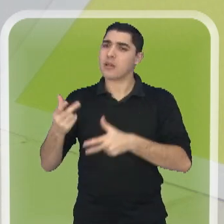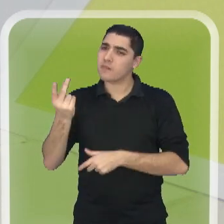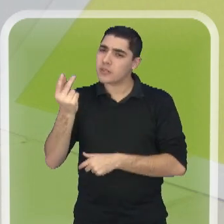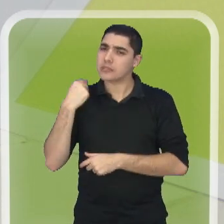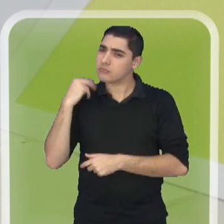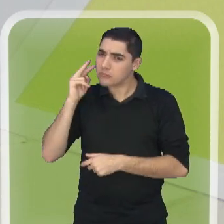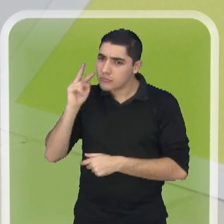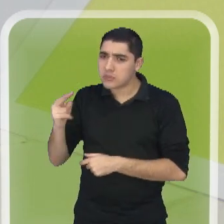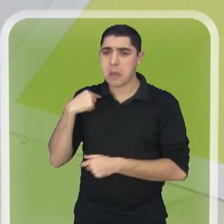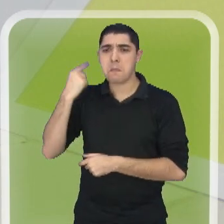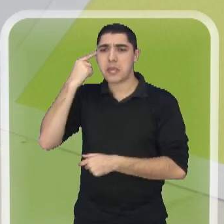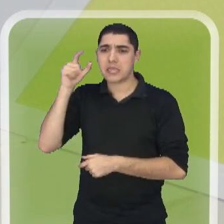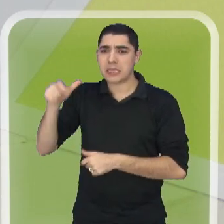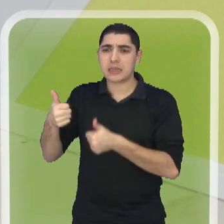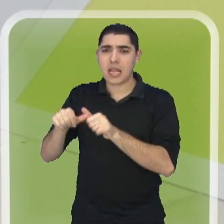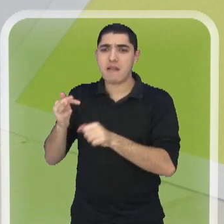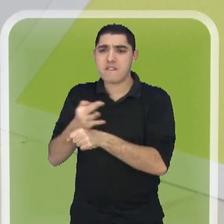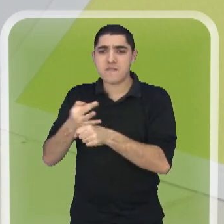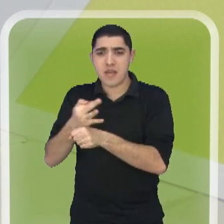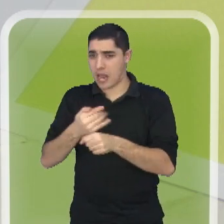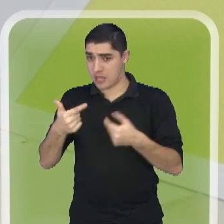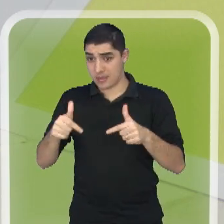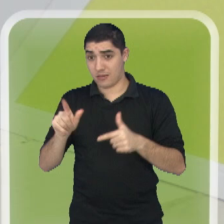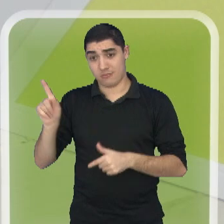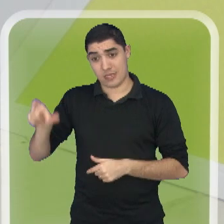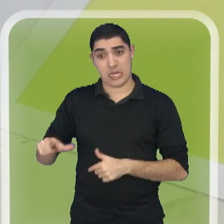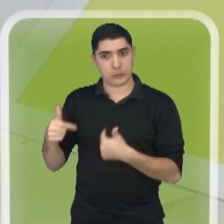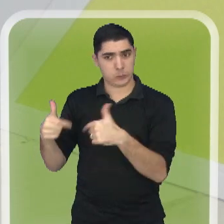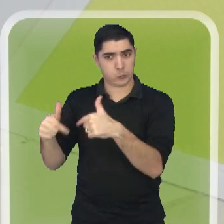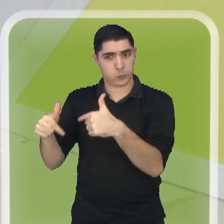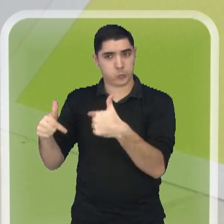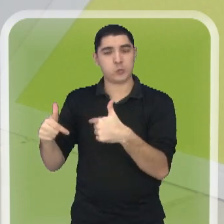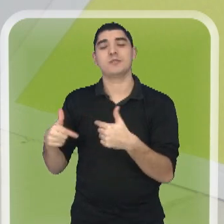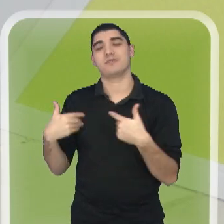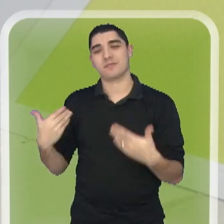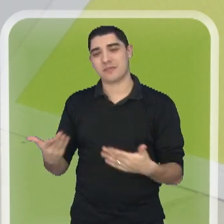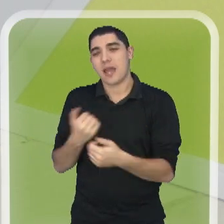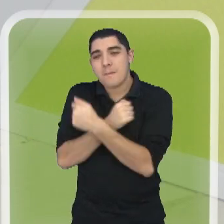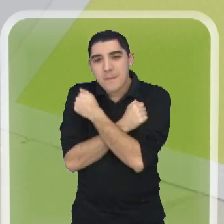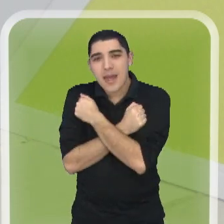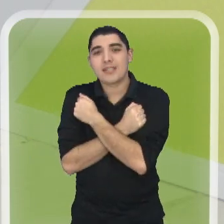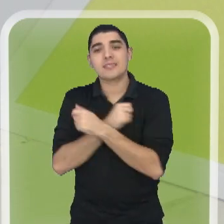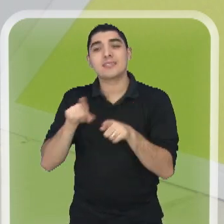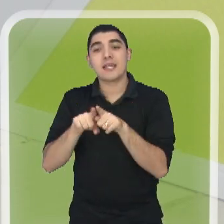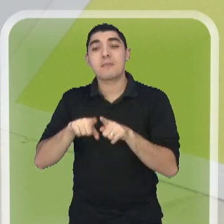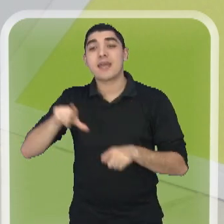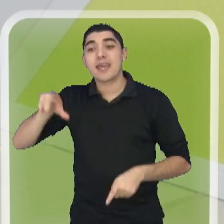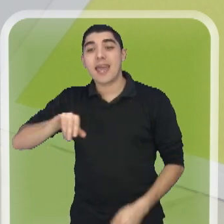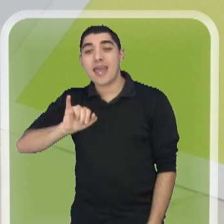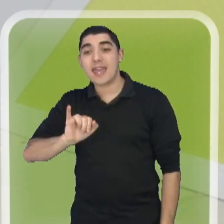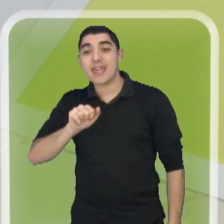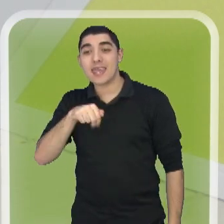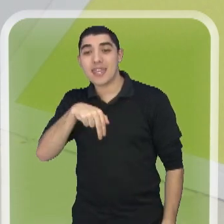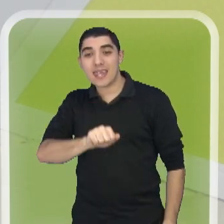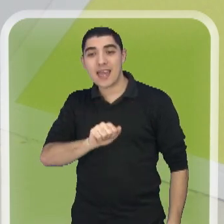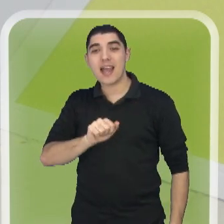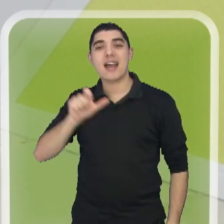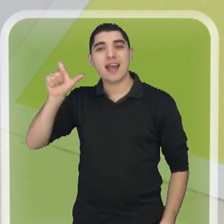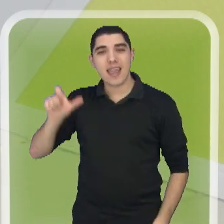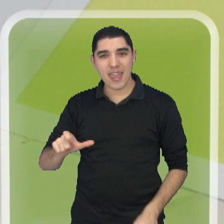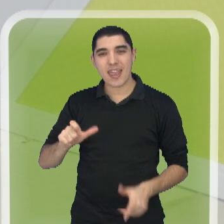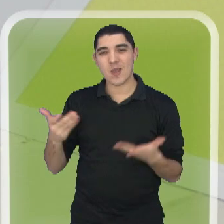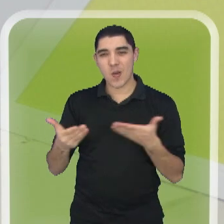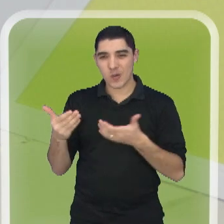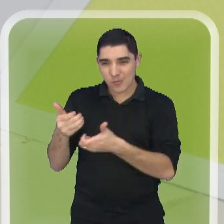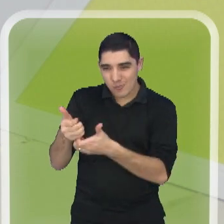ouvia, pensei que ele estava de férias, mas não, estava aí, tá trabalhando bastante. Então um abraço para você, Maicon, e um abraço também para Iana, grande Iana, comandando o